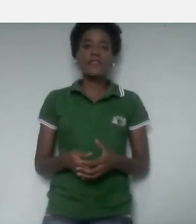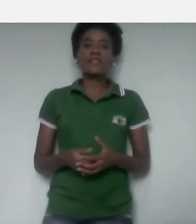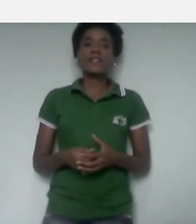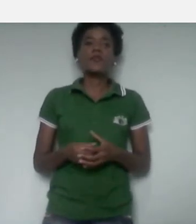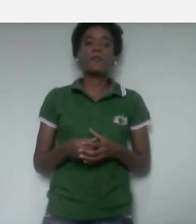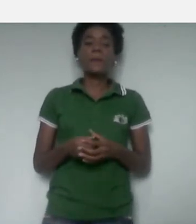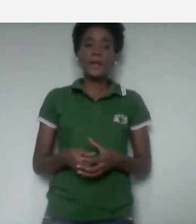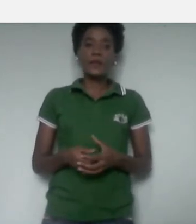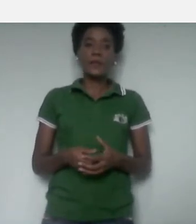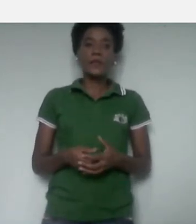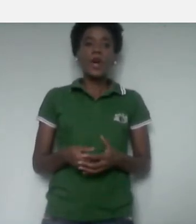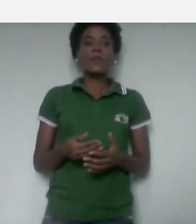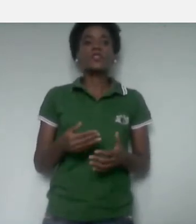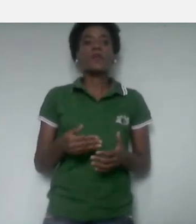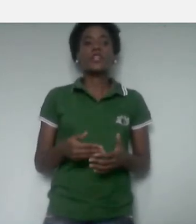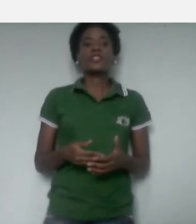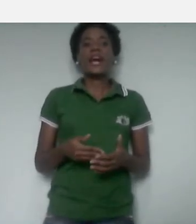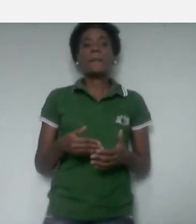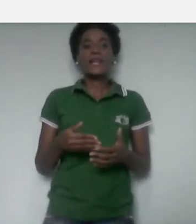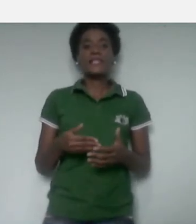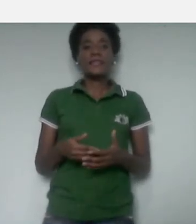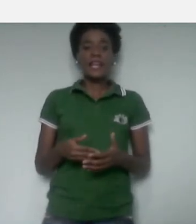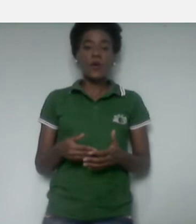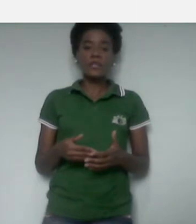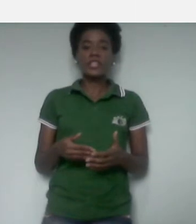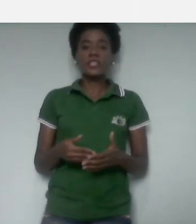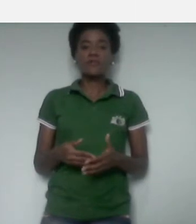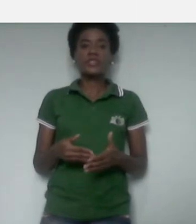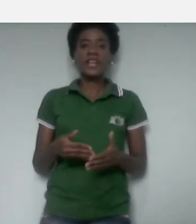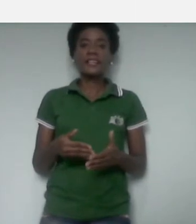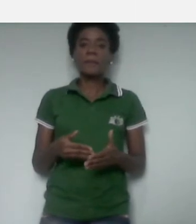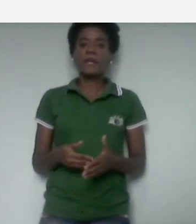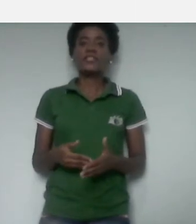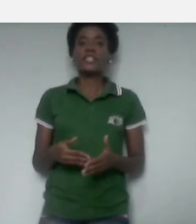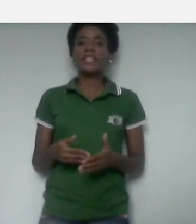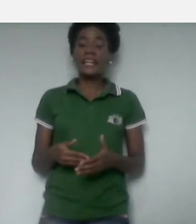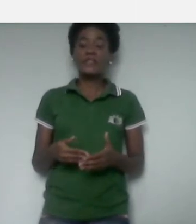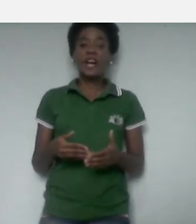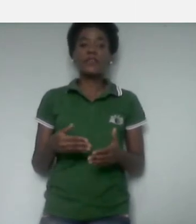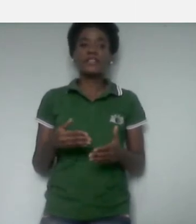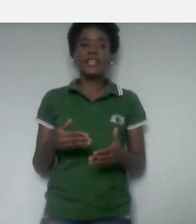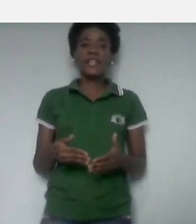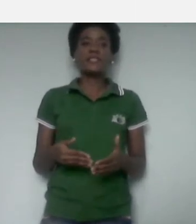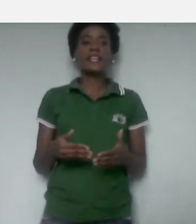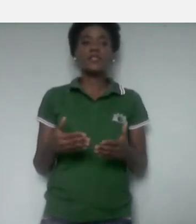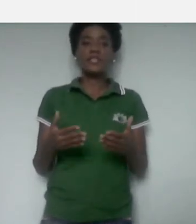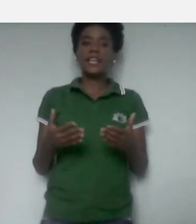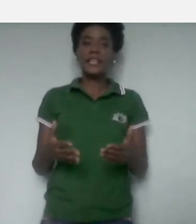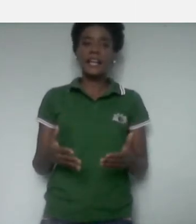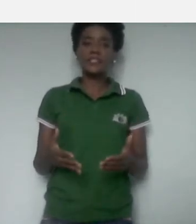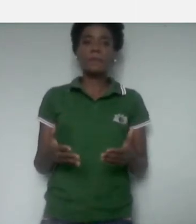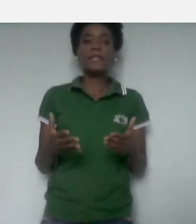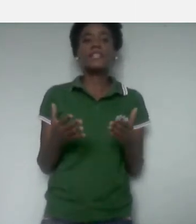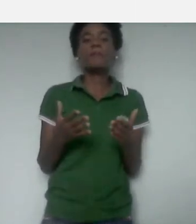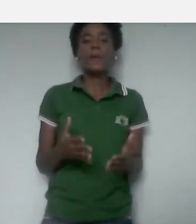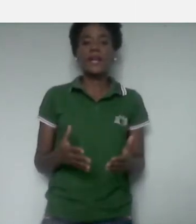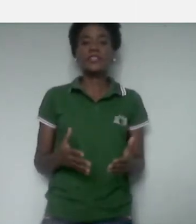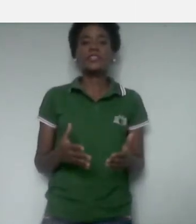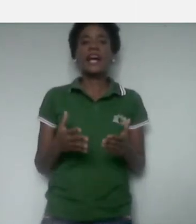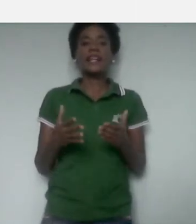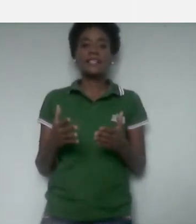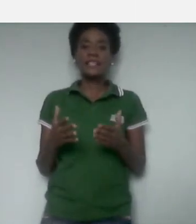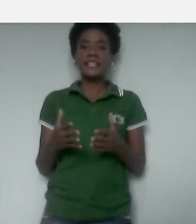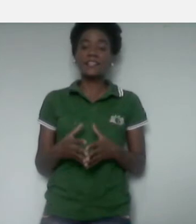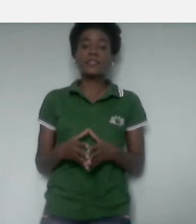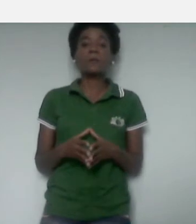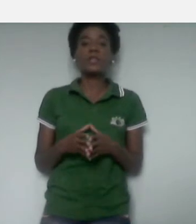para reforçar seu papel, pois pode apresentar objetivos diretamente ligados ao interesse da sociedade,